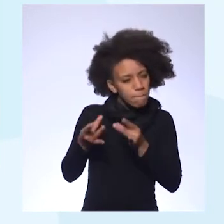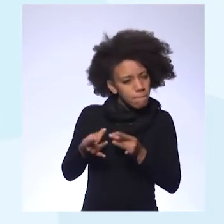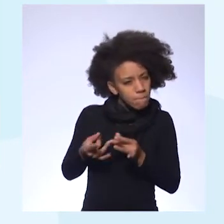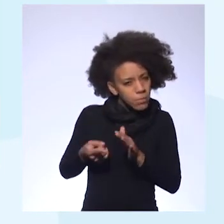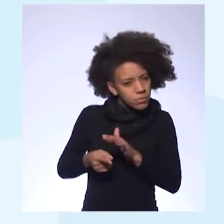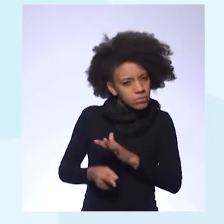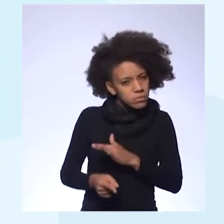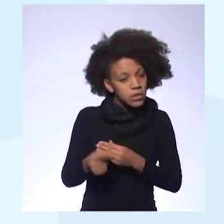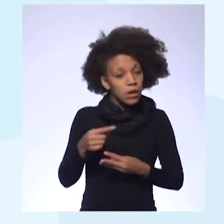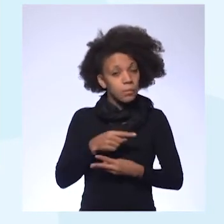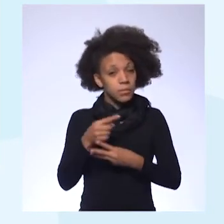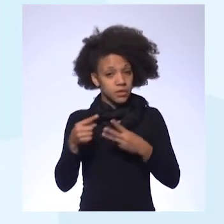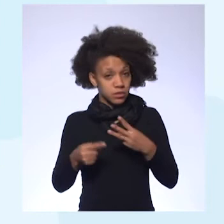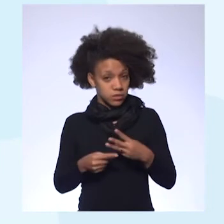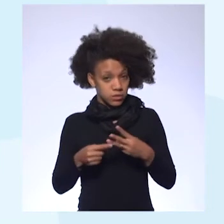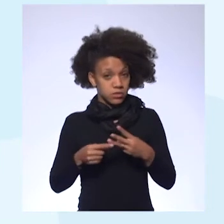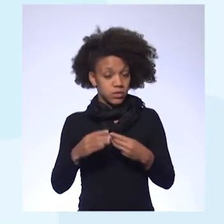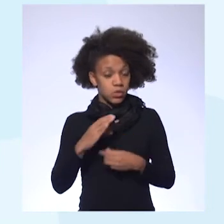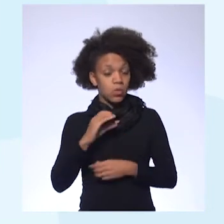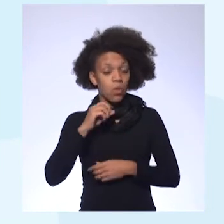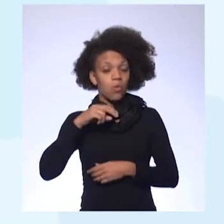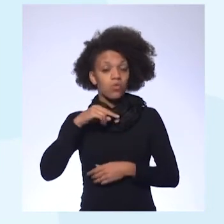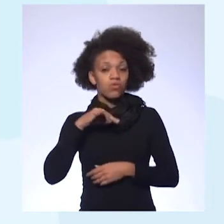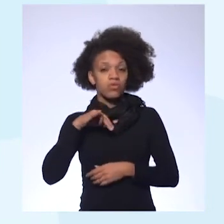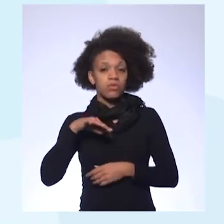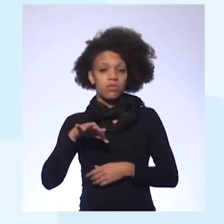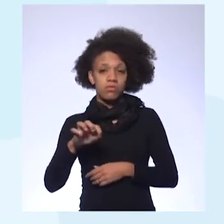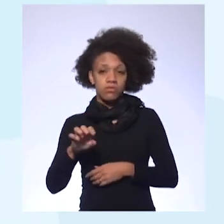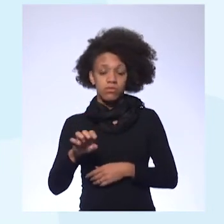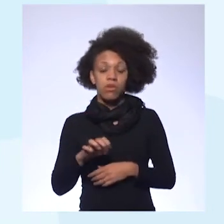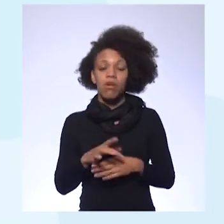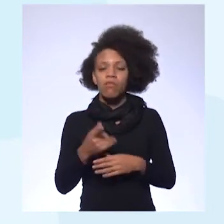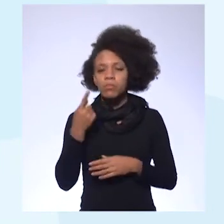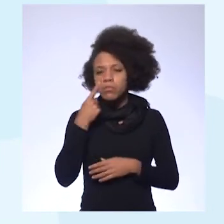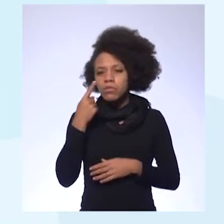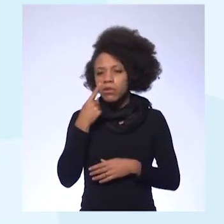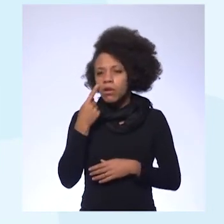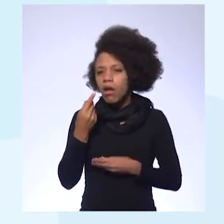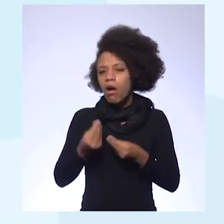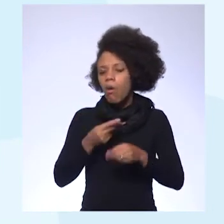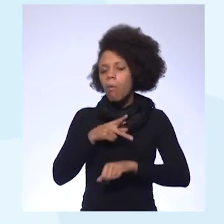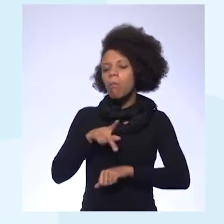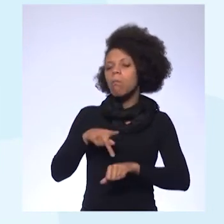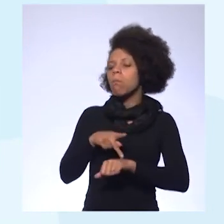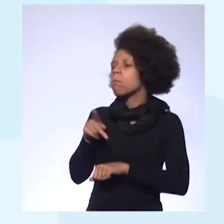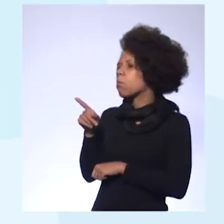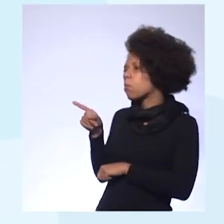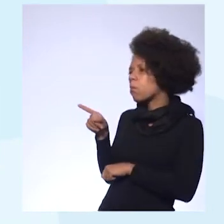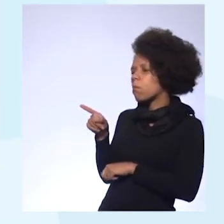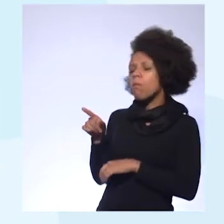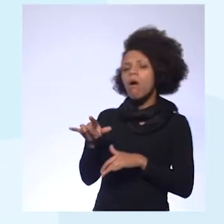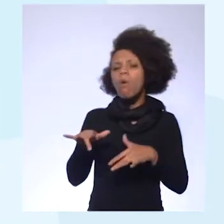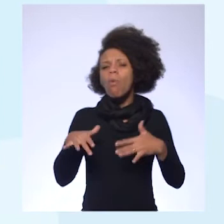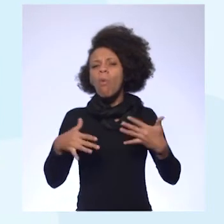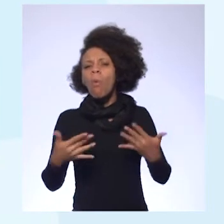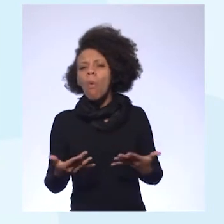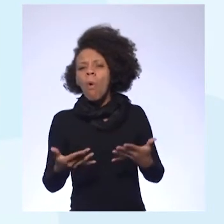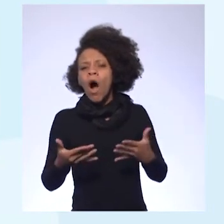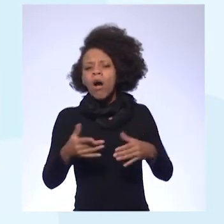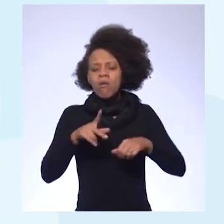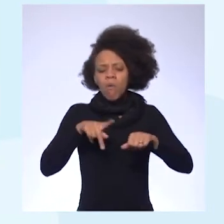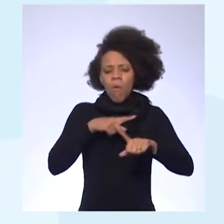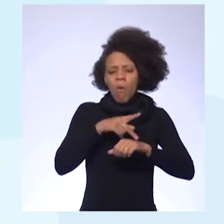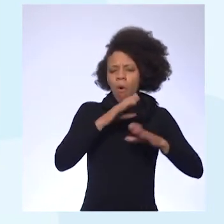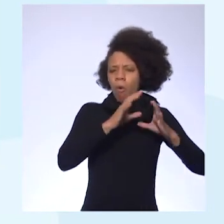3 continentes, vamos observar aí os países que compõem esse gráfico e quais continentes